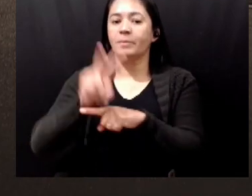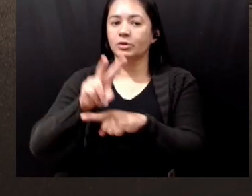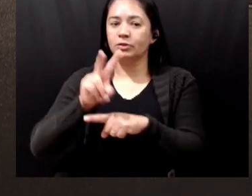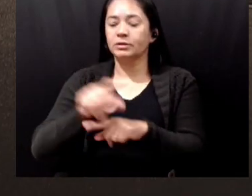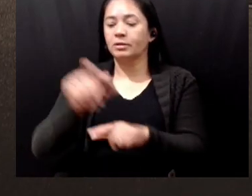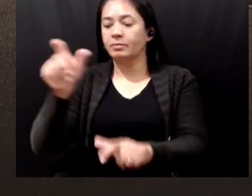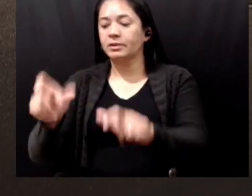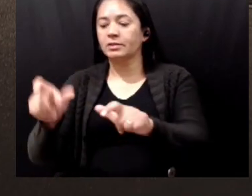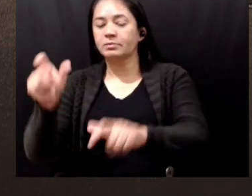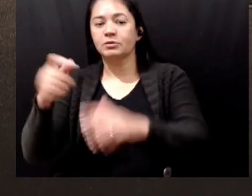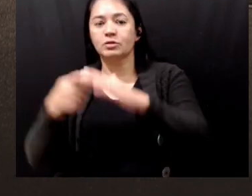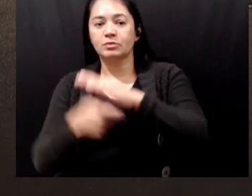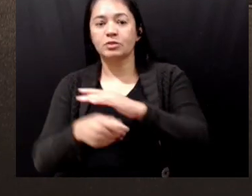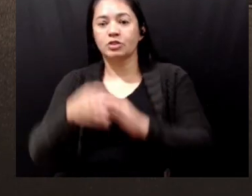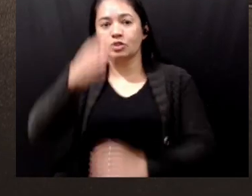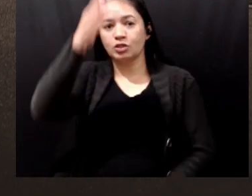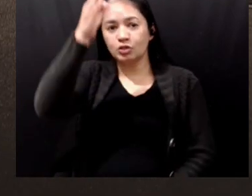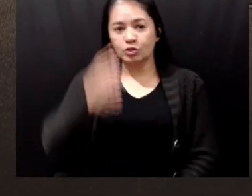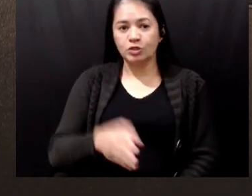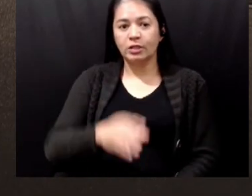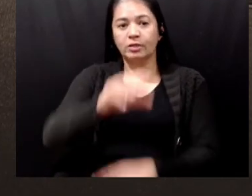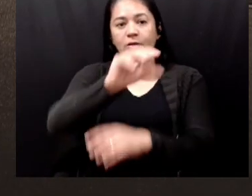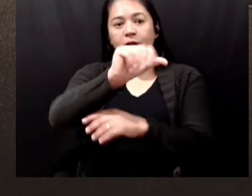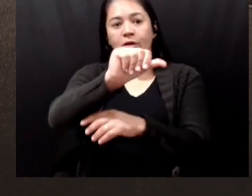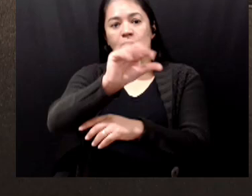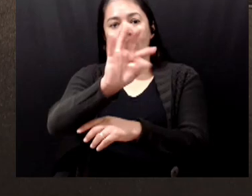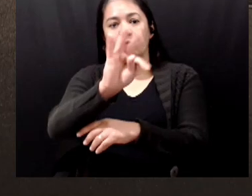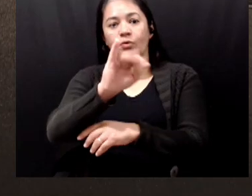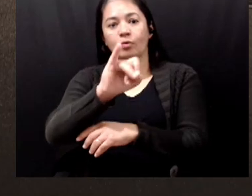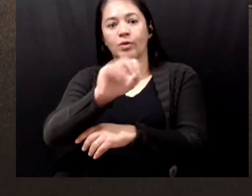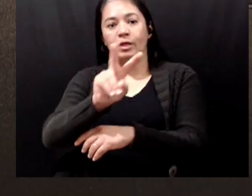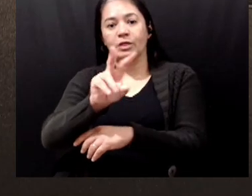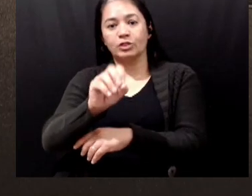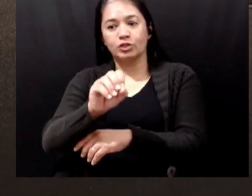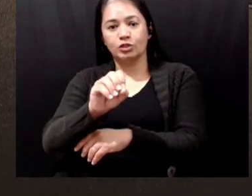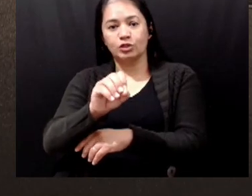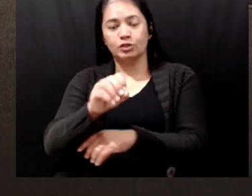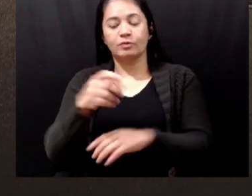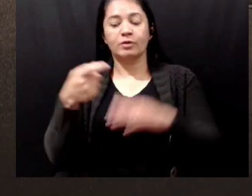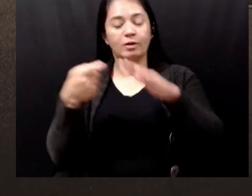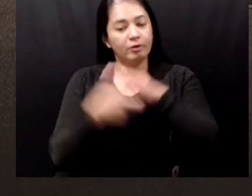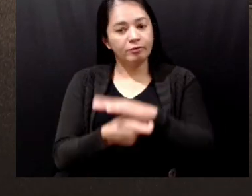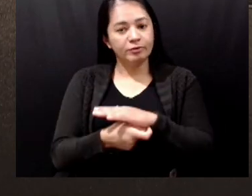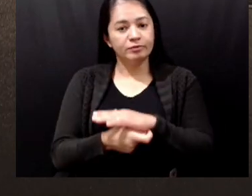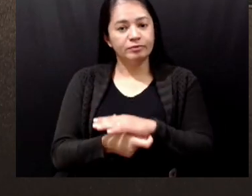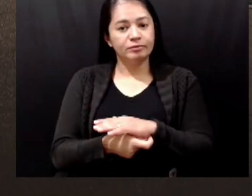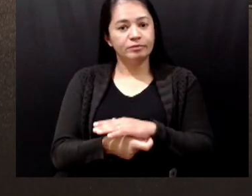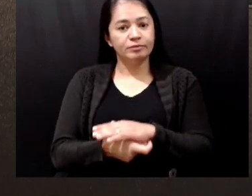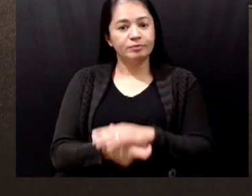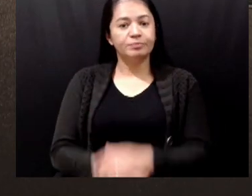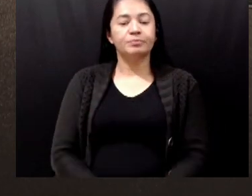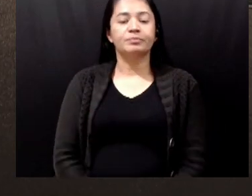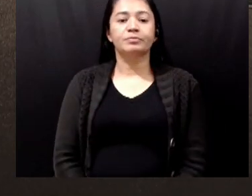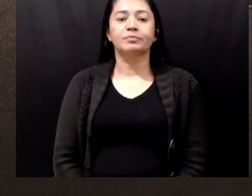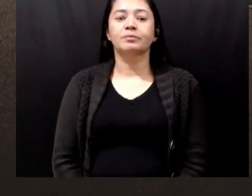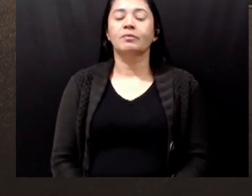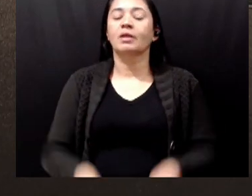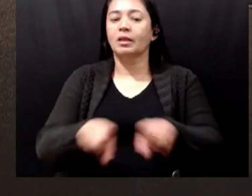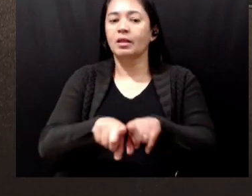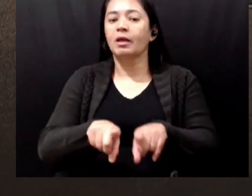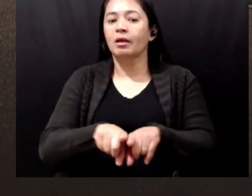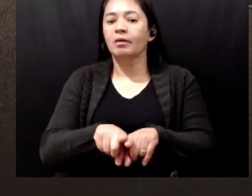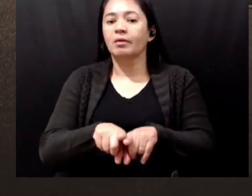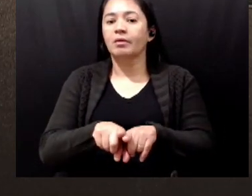ligado ao ativo que ele está acionando na corretora, né, adquirindo pela corretora, e também existem fiscalização,